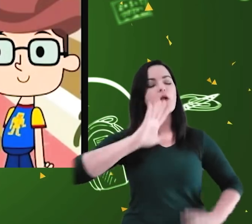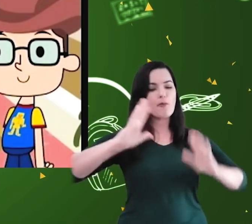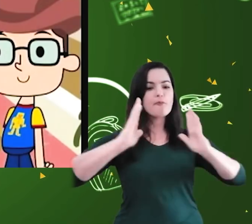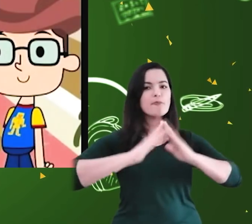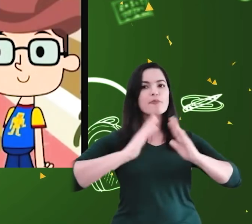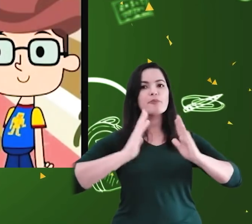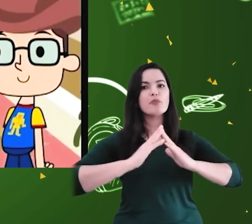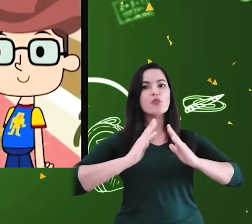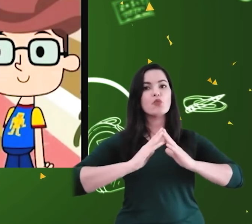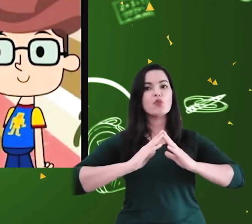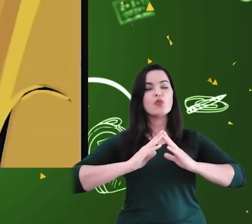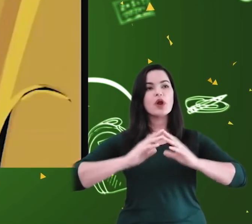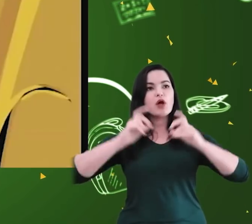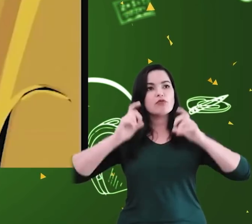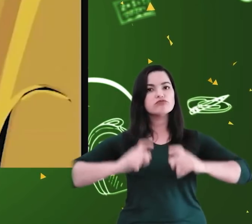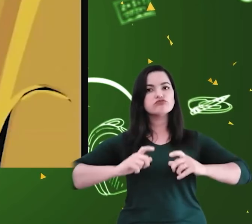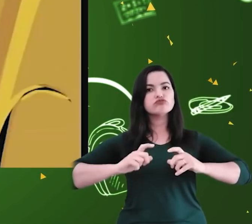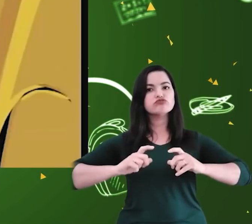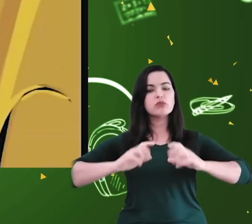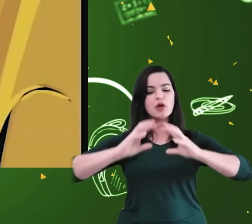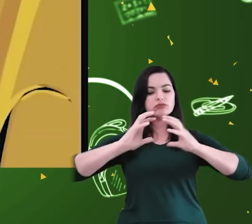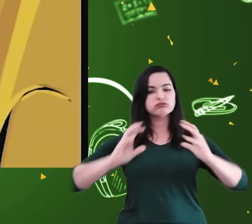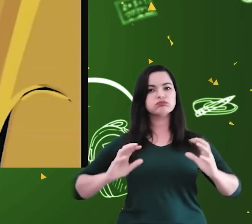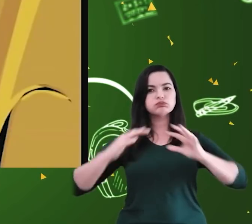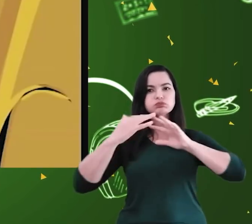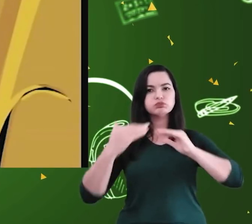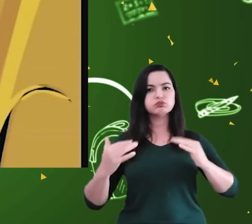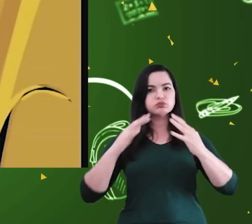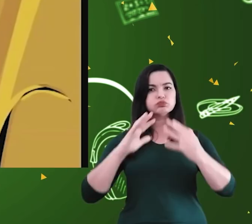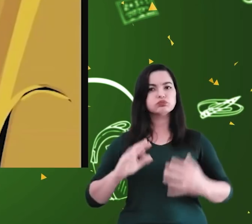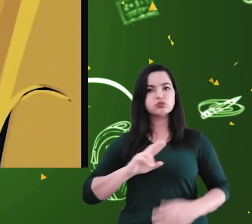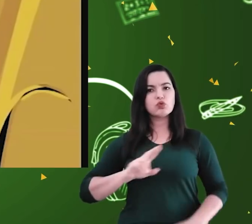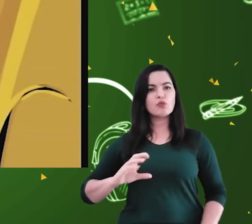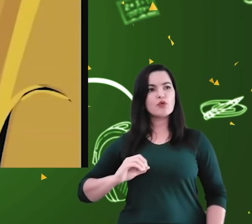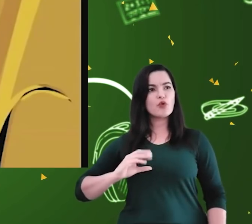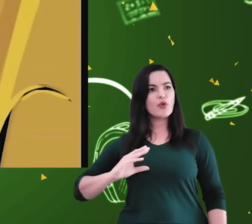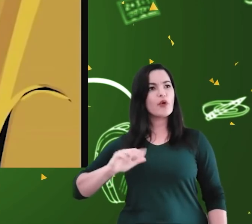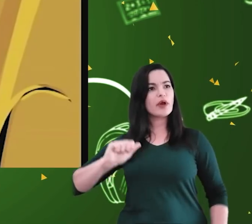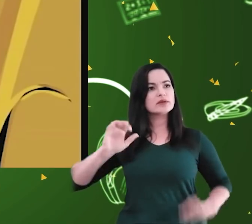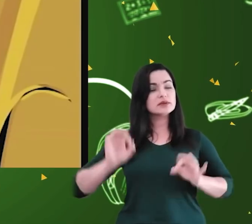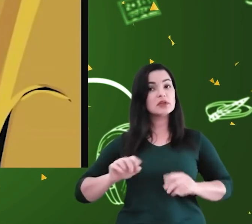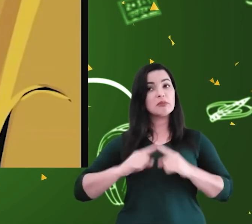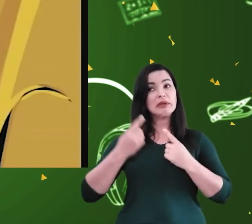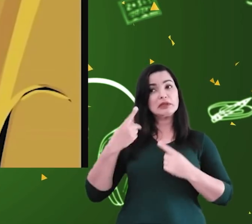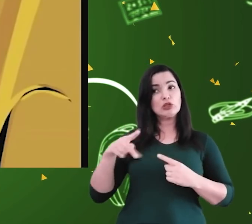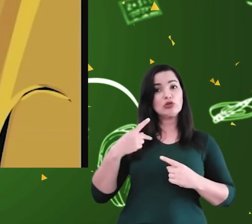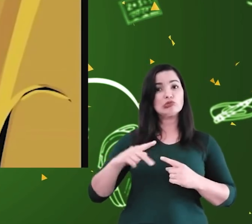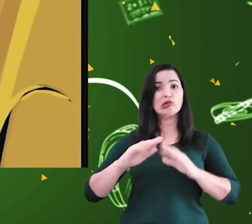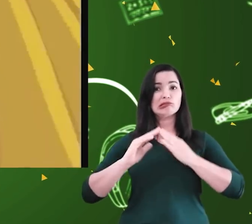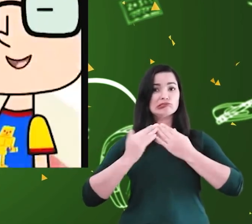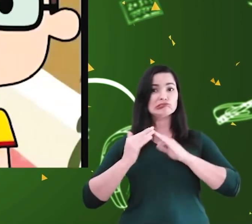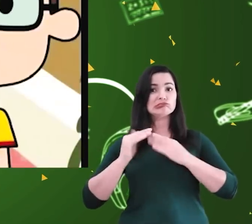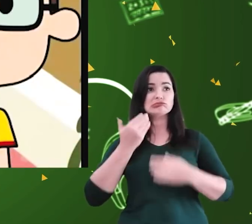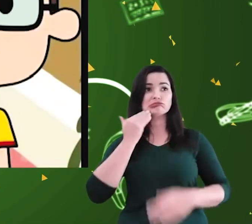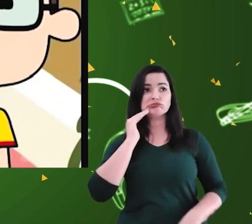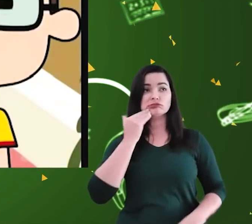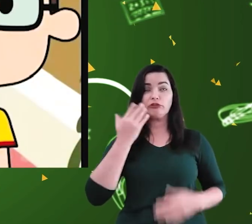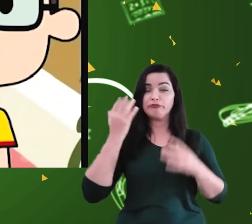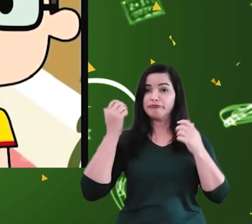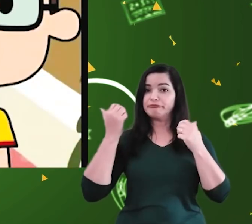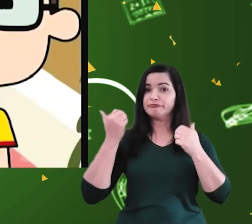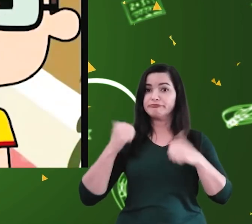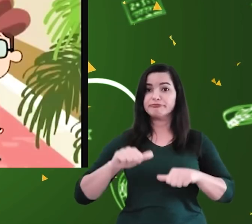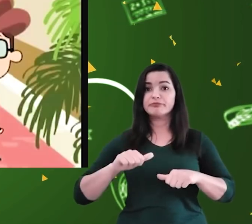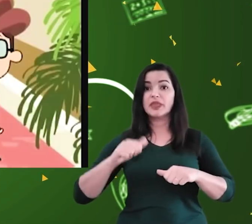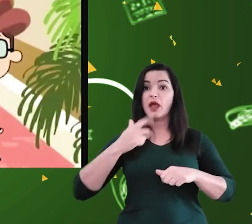tem que saber fazer, né? Essa sua ficou meio torta. Se chover, vai chover dentro. Deve sempre